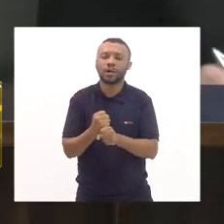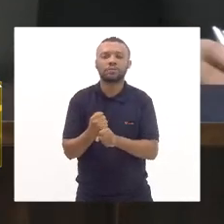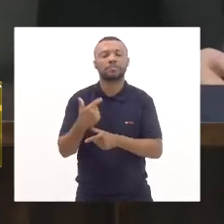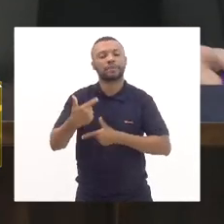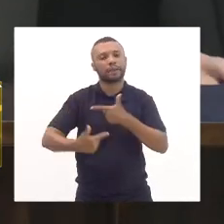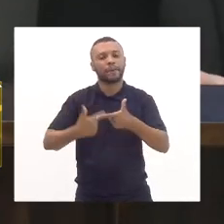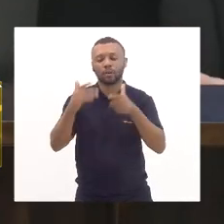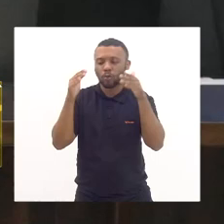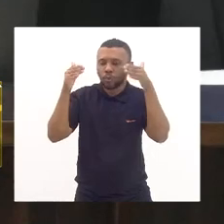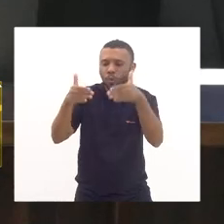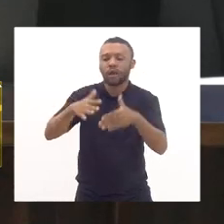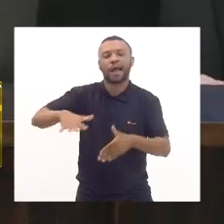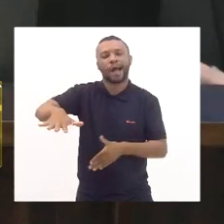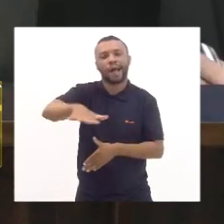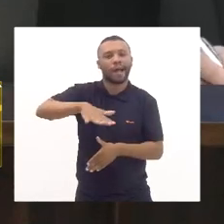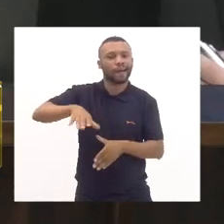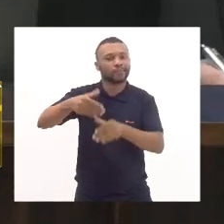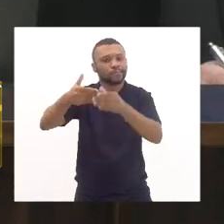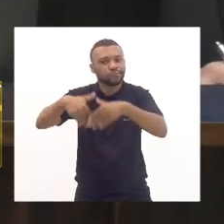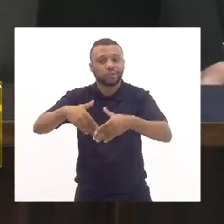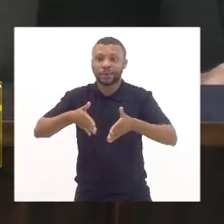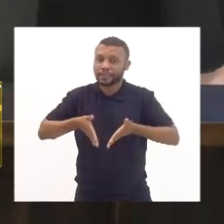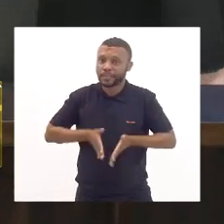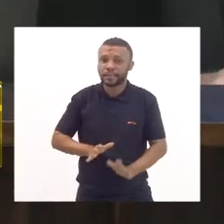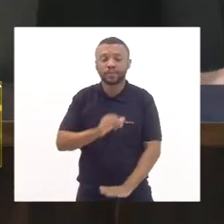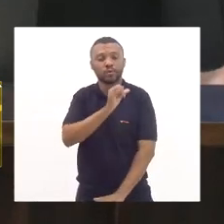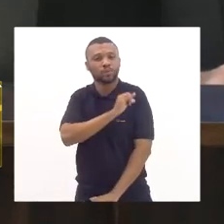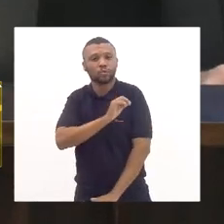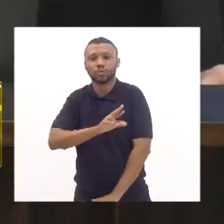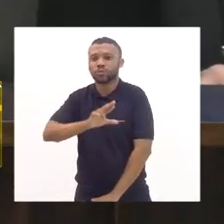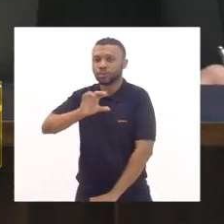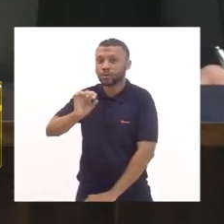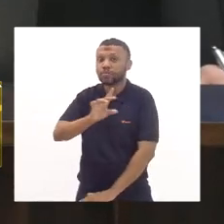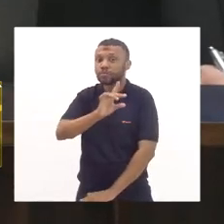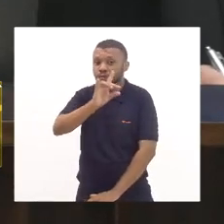ao segmento. Nascido no Rio de Janeiro, em